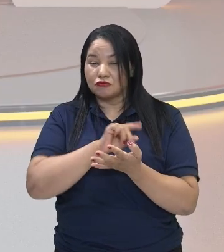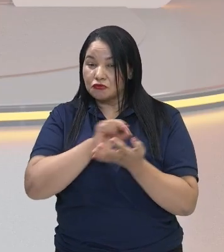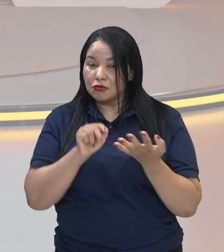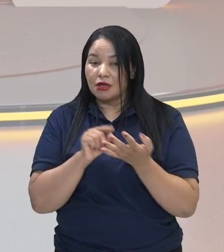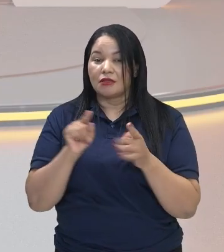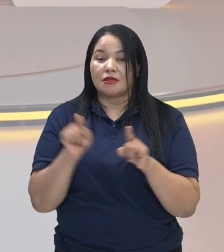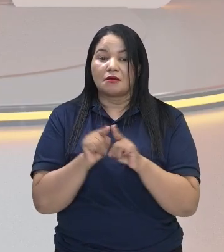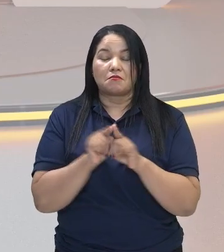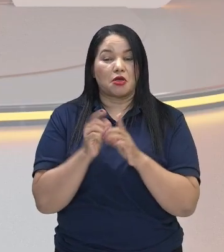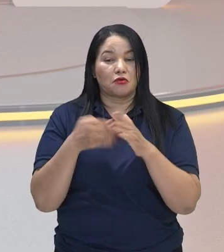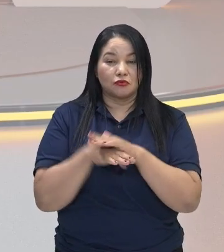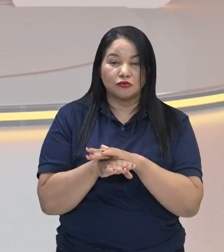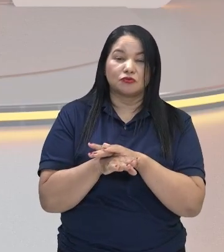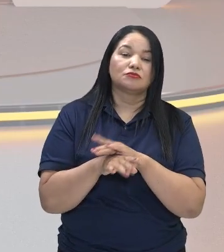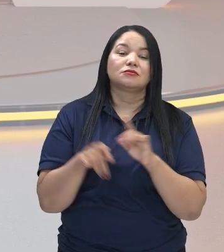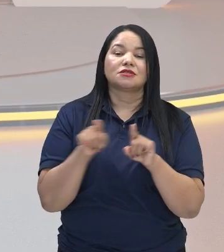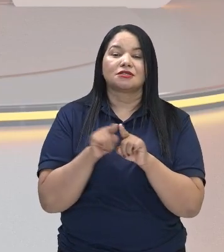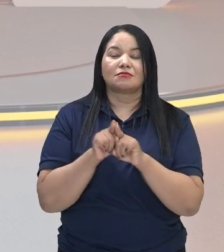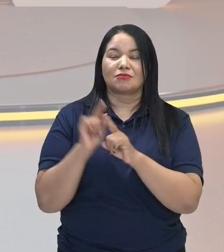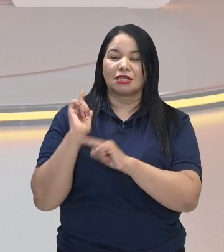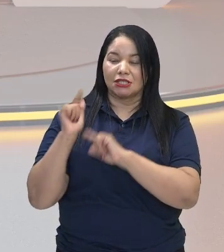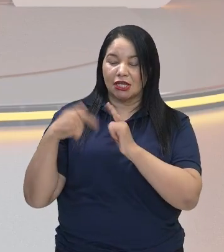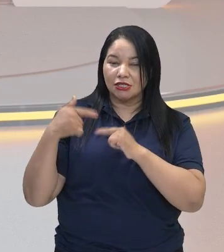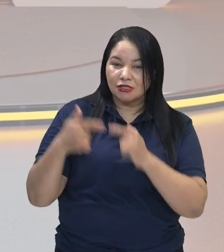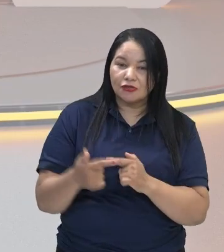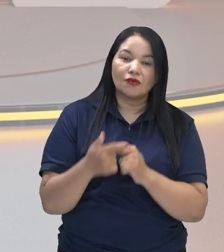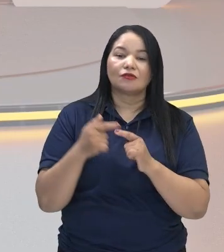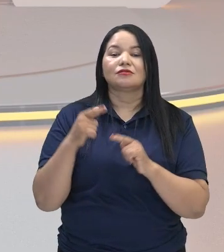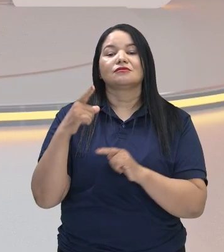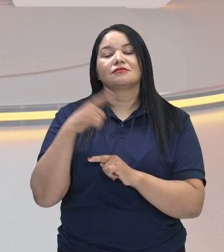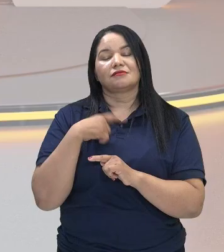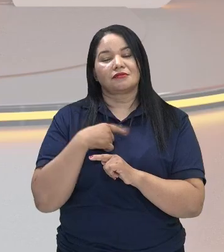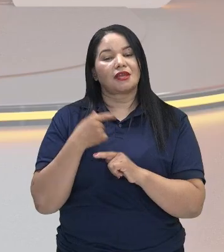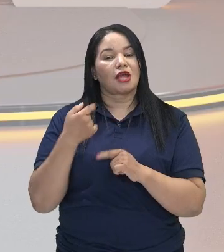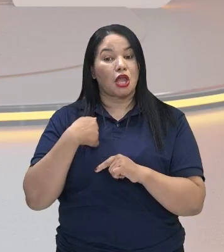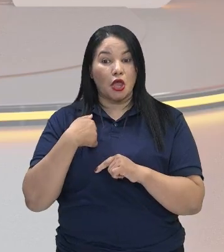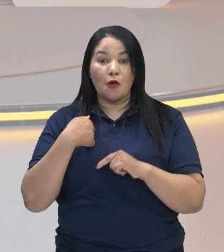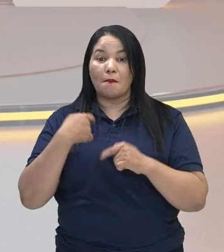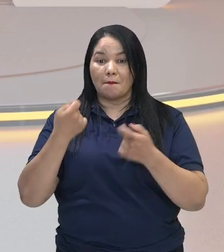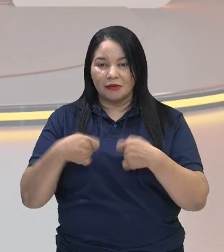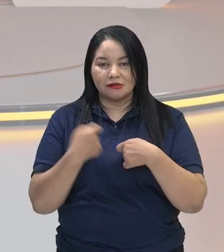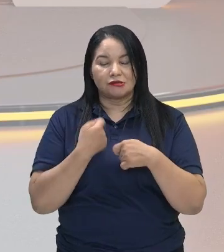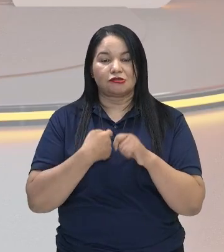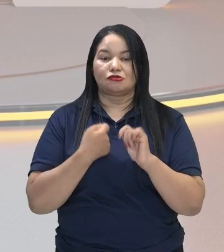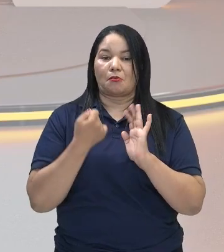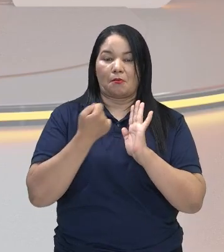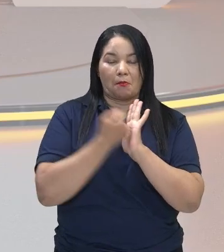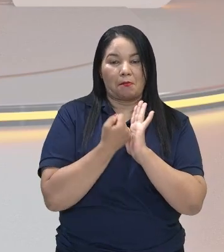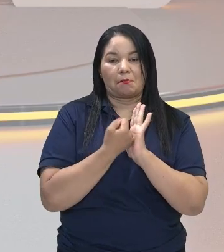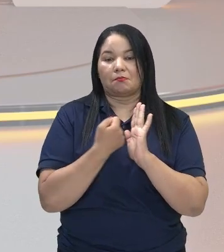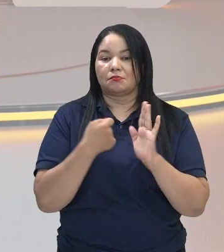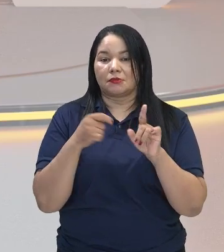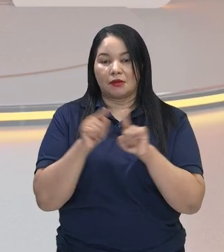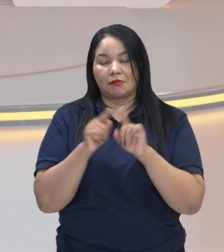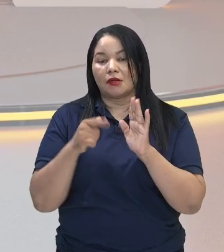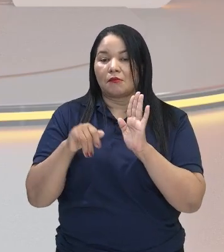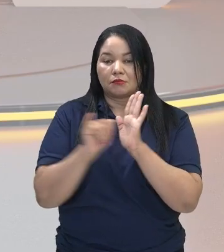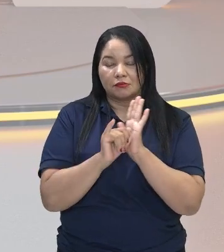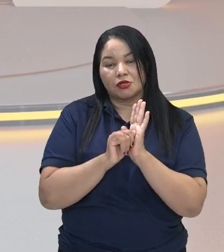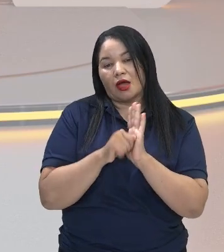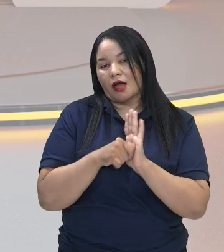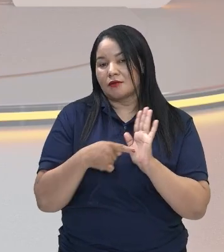meus costumes e minhas tradições. E isto eu vou manter e vou mostrar para o